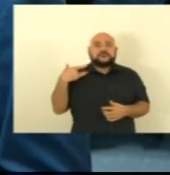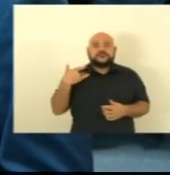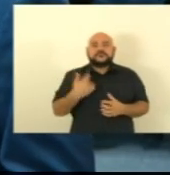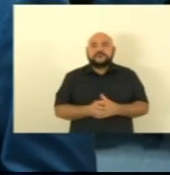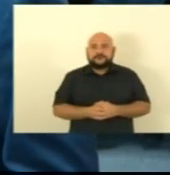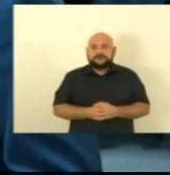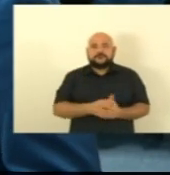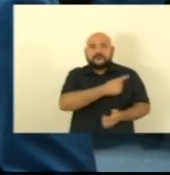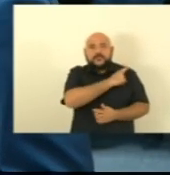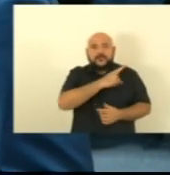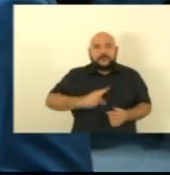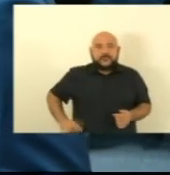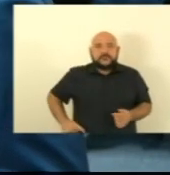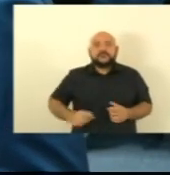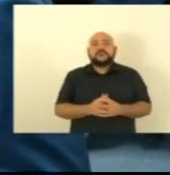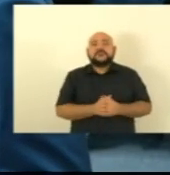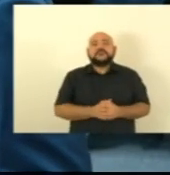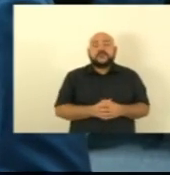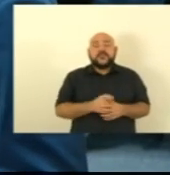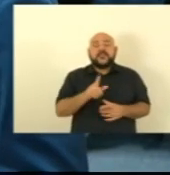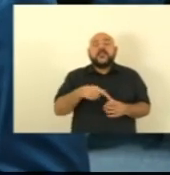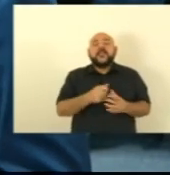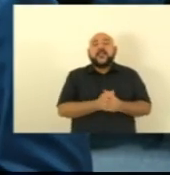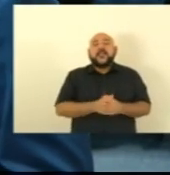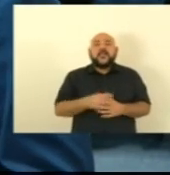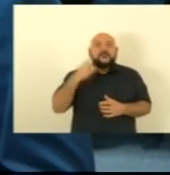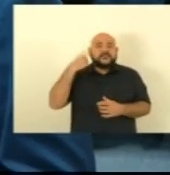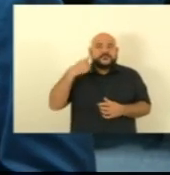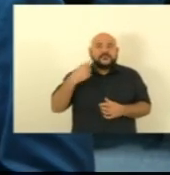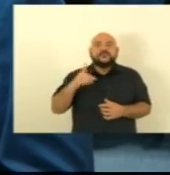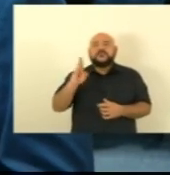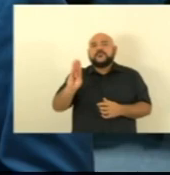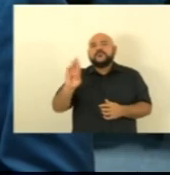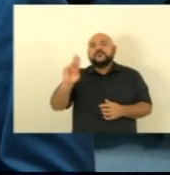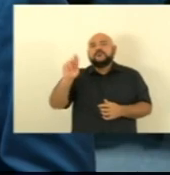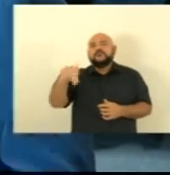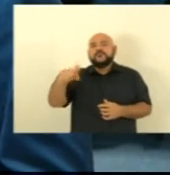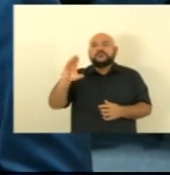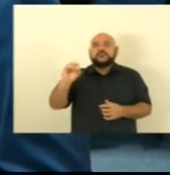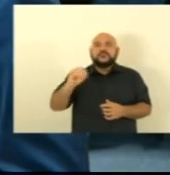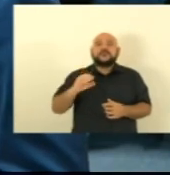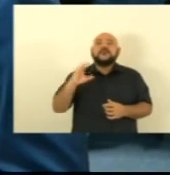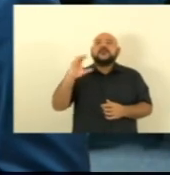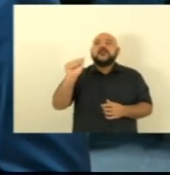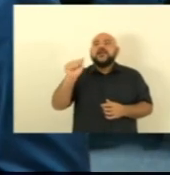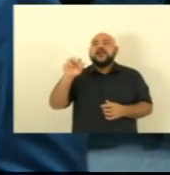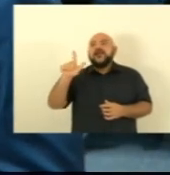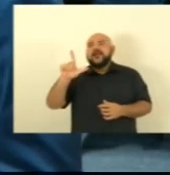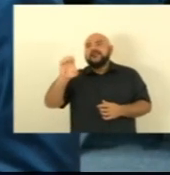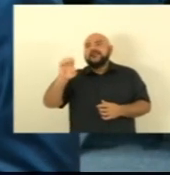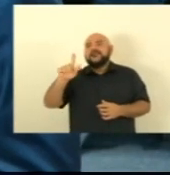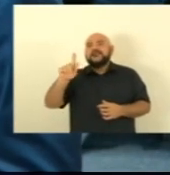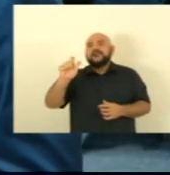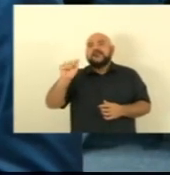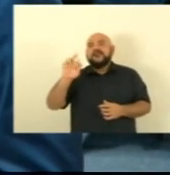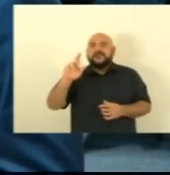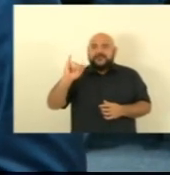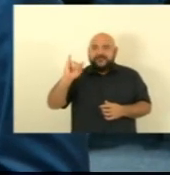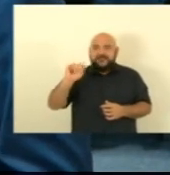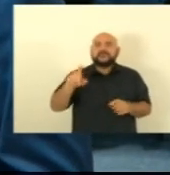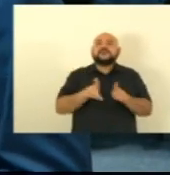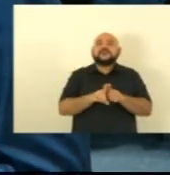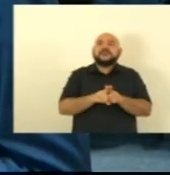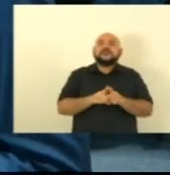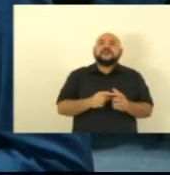Presidente, deputado Bruno Rezende, como vota? Deputado Bruno, com relator. Deputado Calegari, com relator. Deputado Calegari,